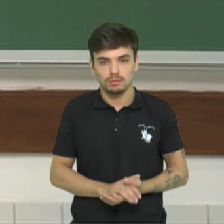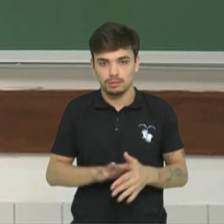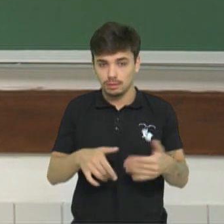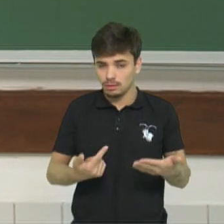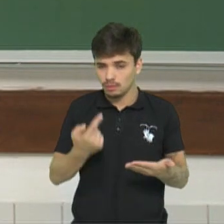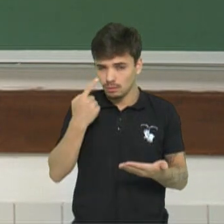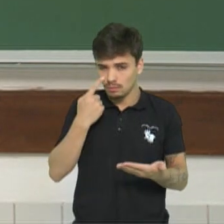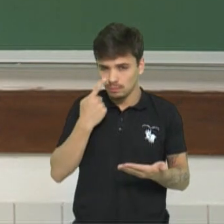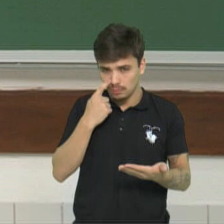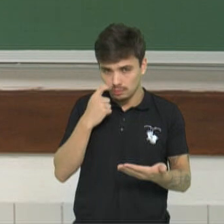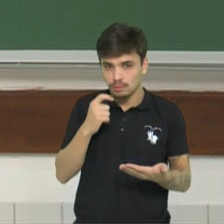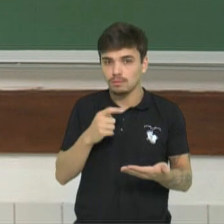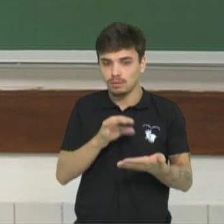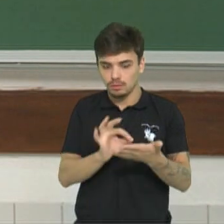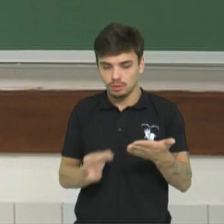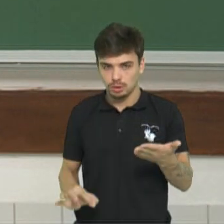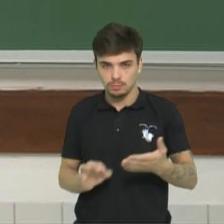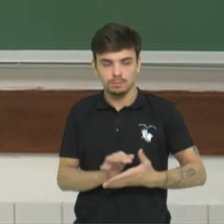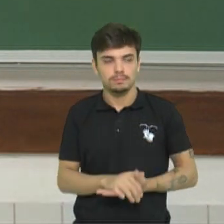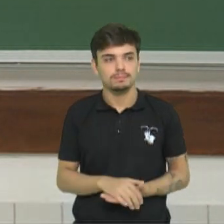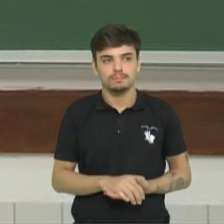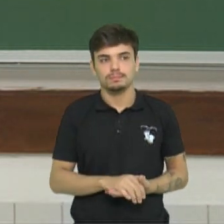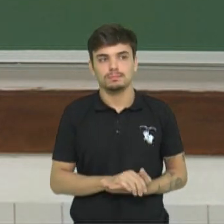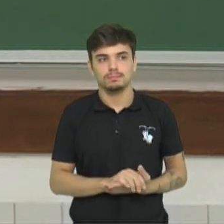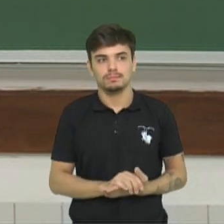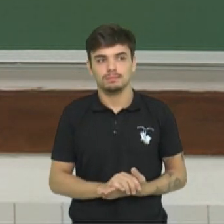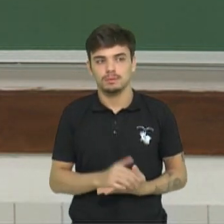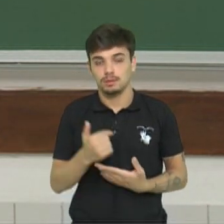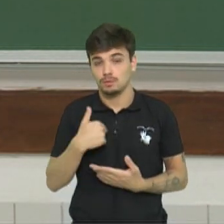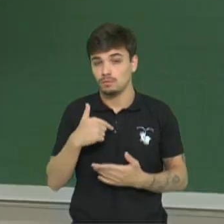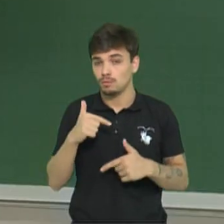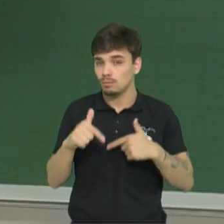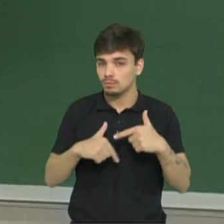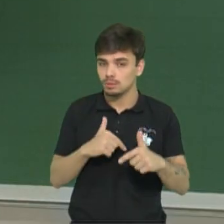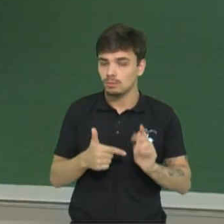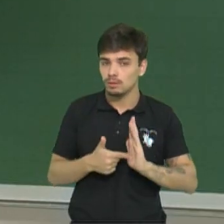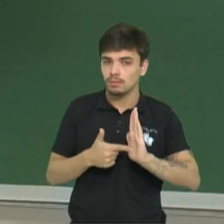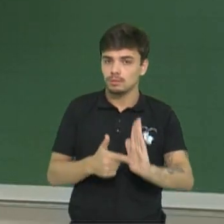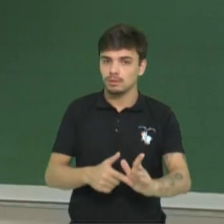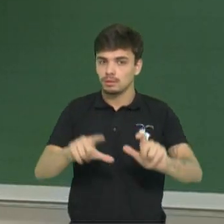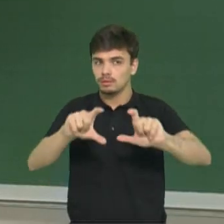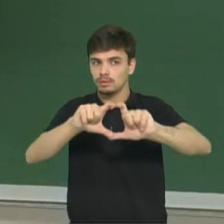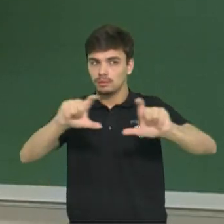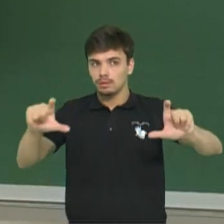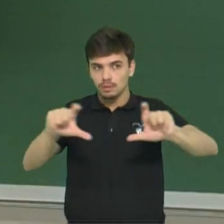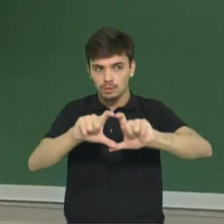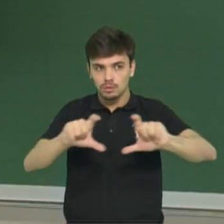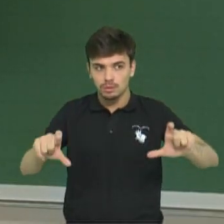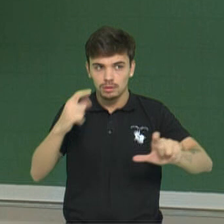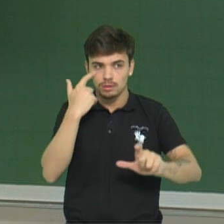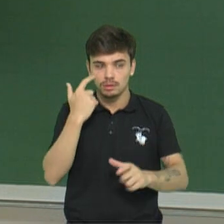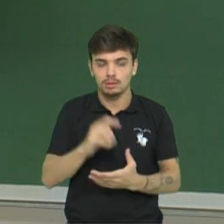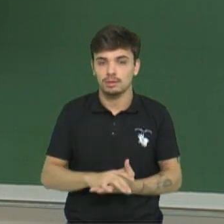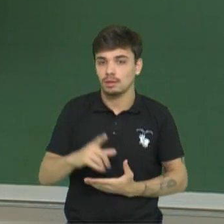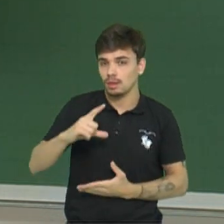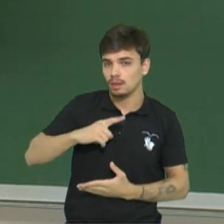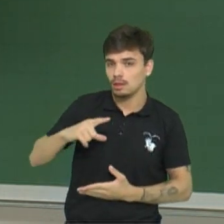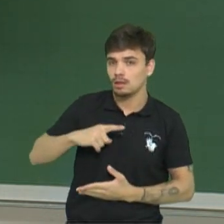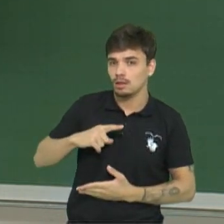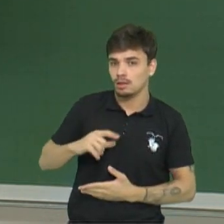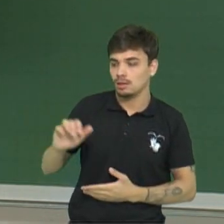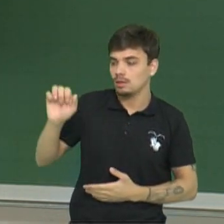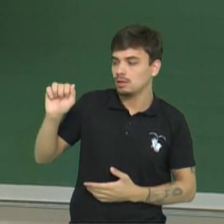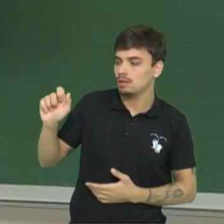Vamos para a correção, então? Olha só, vou trabalhar aqui com as equações, ok? Então, a gente tem o